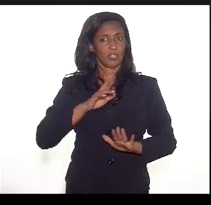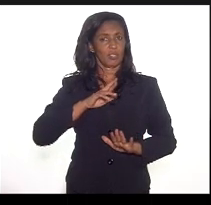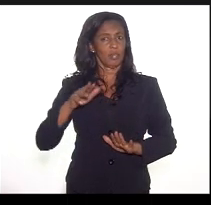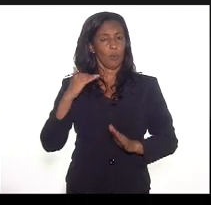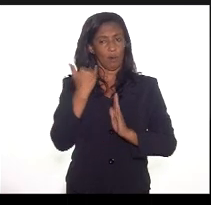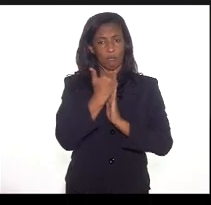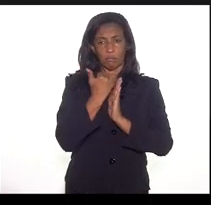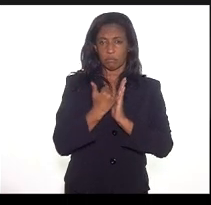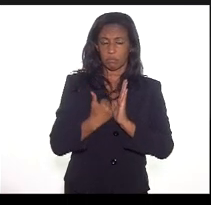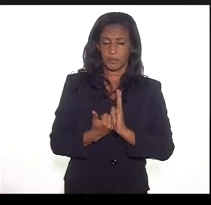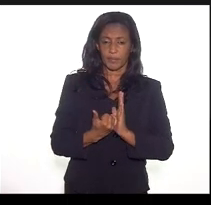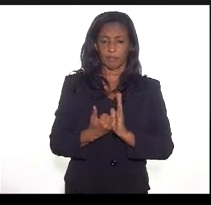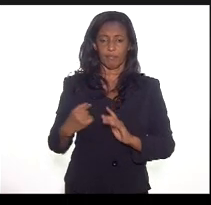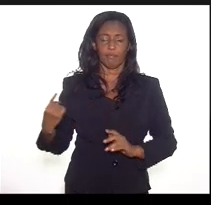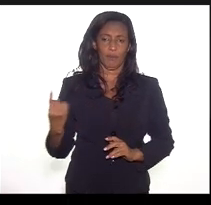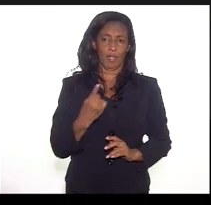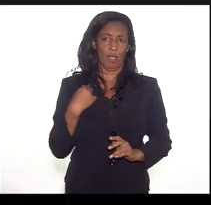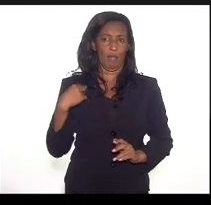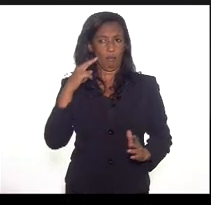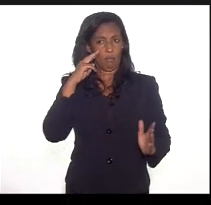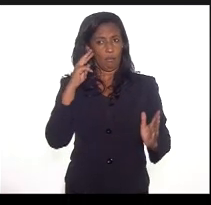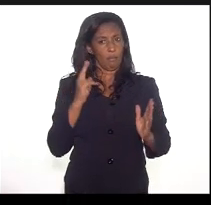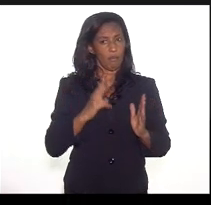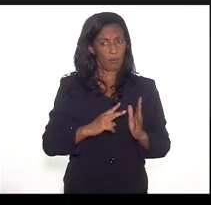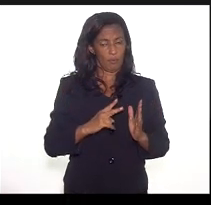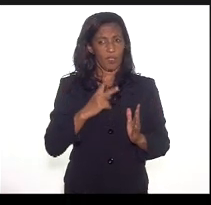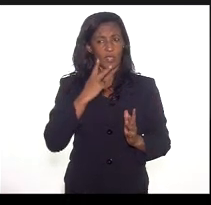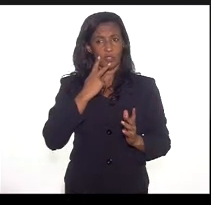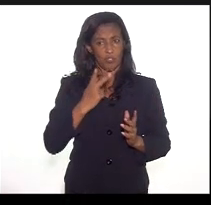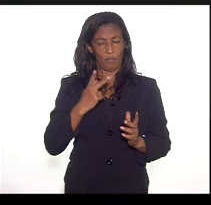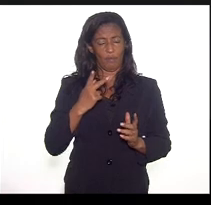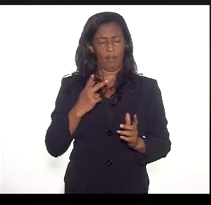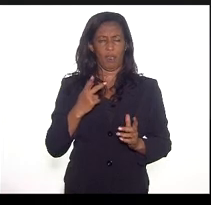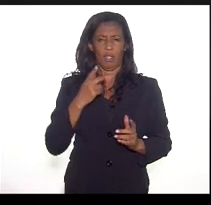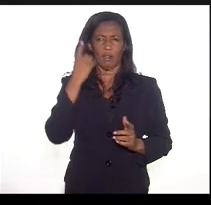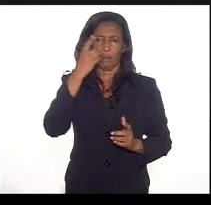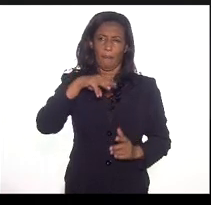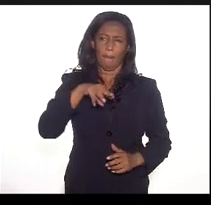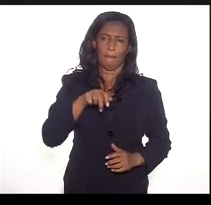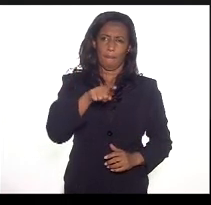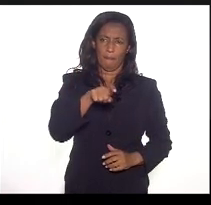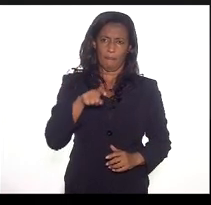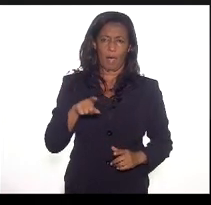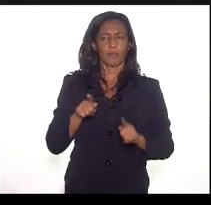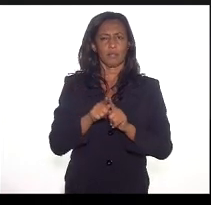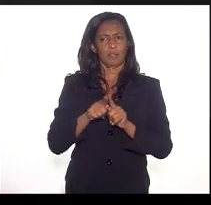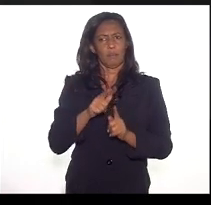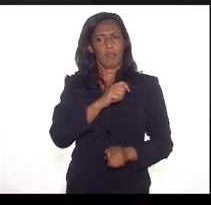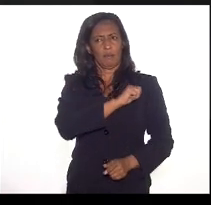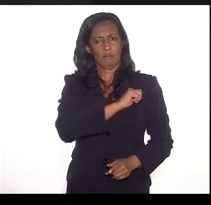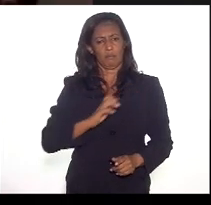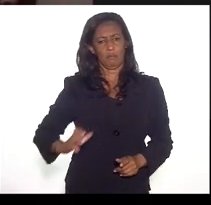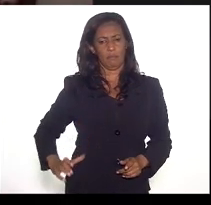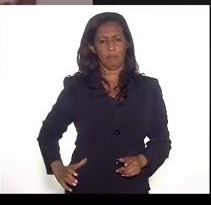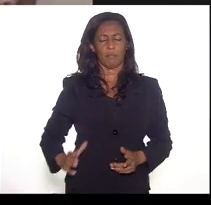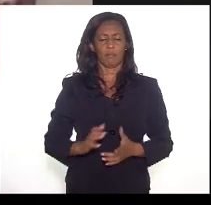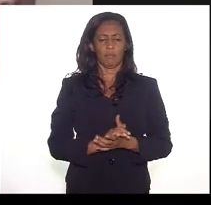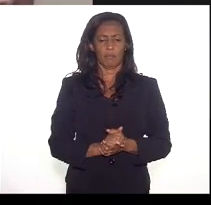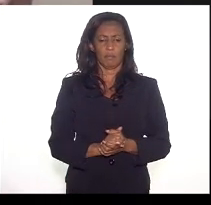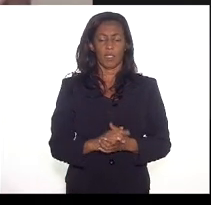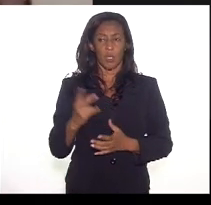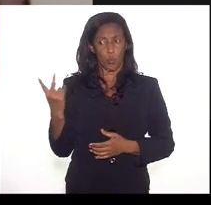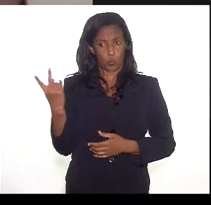que a gente, a meu ver, já dito isso ao deputado Max e também ao deputado André Siciliano, publicamente e